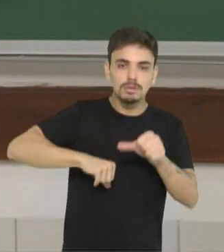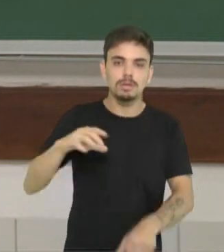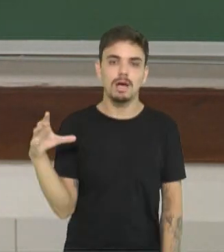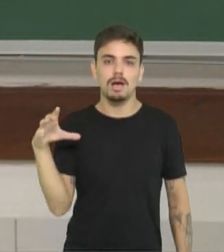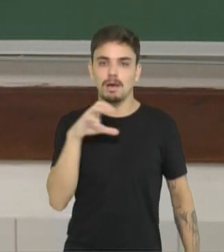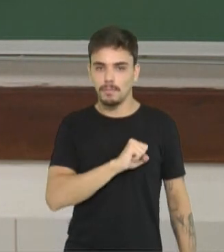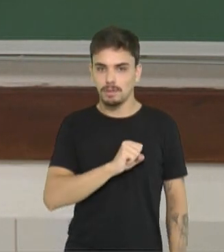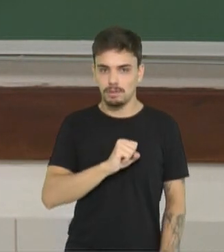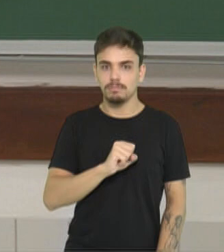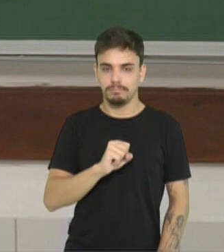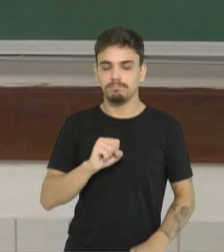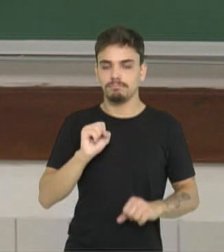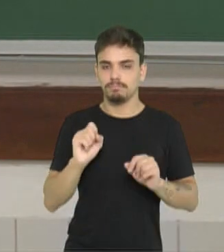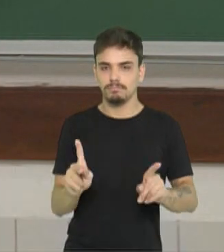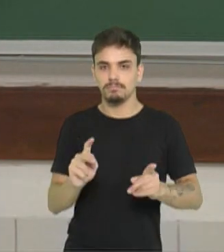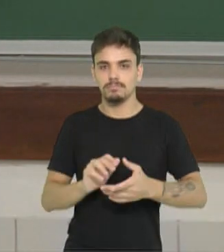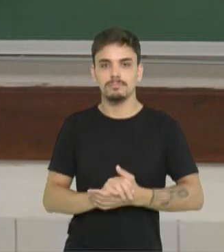carro.